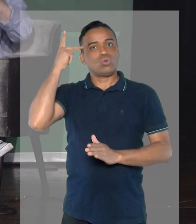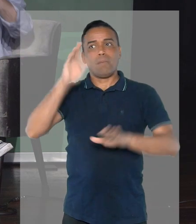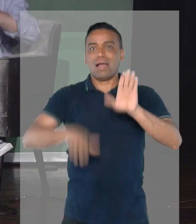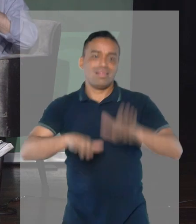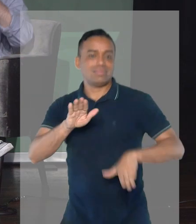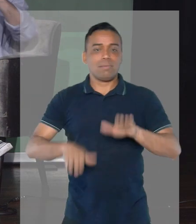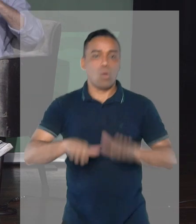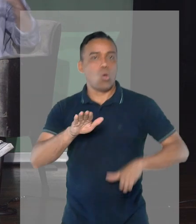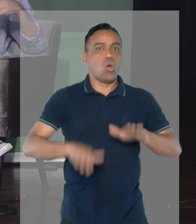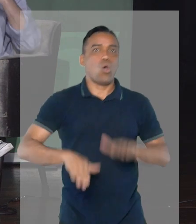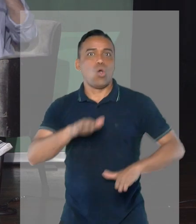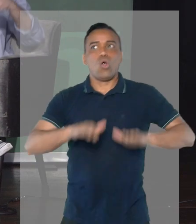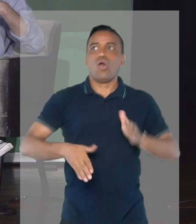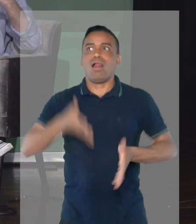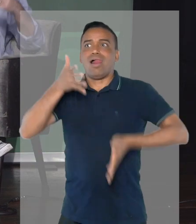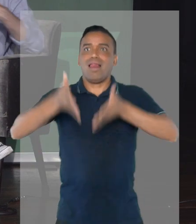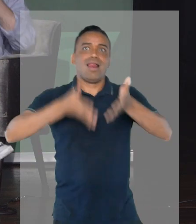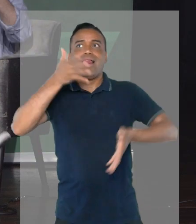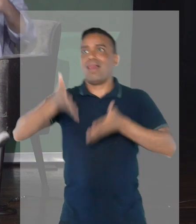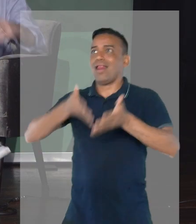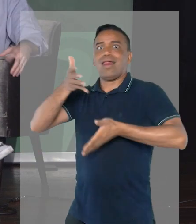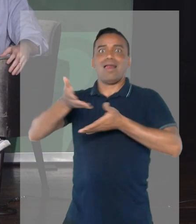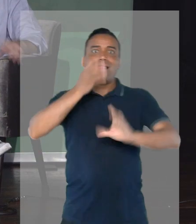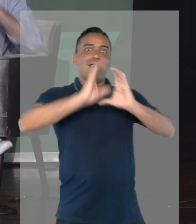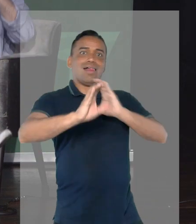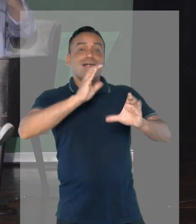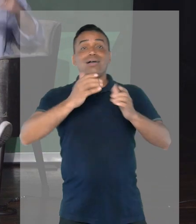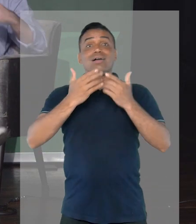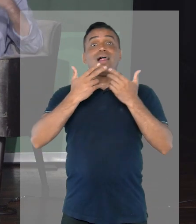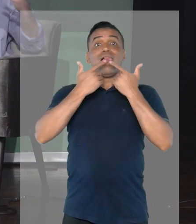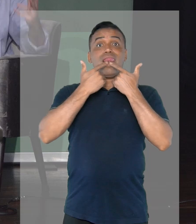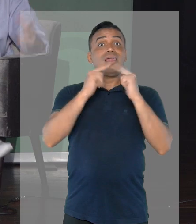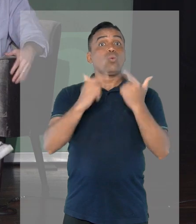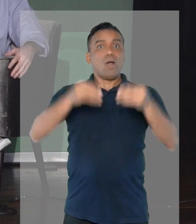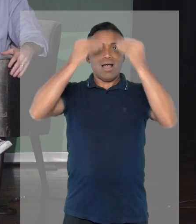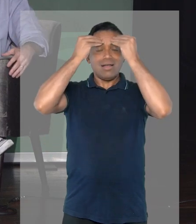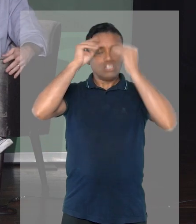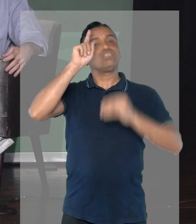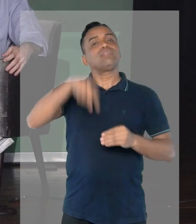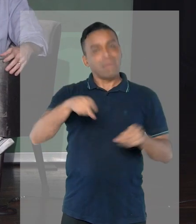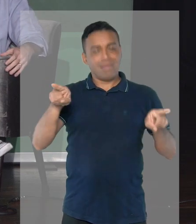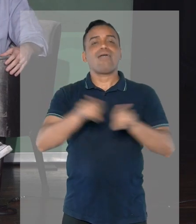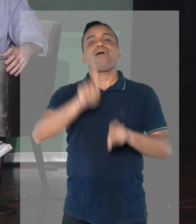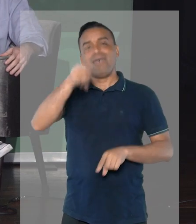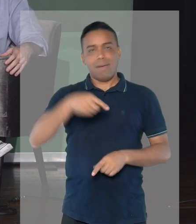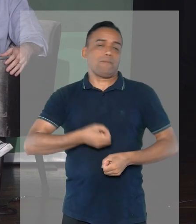tambor e começou a falar alguma coisa enquanto batia tambor. Toda linguagem, em alguma medida, é poesia,